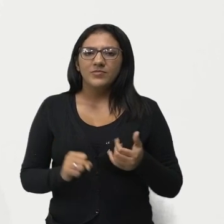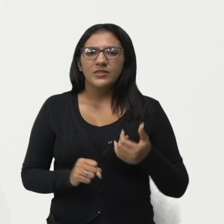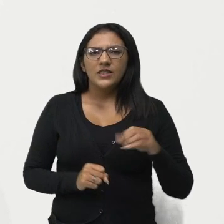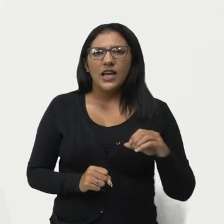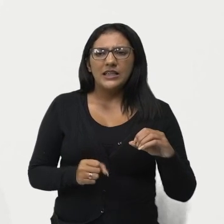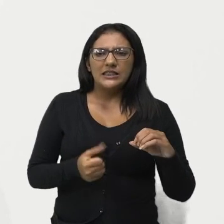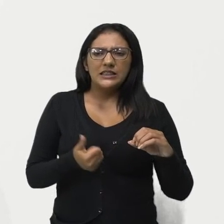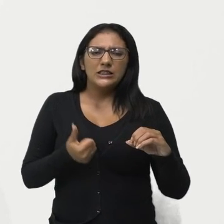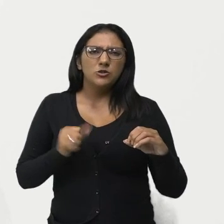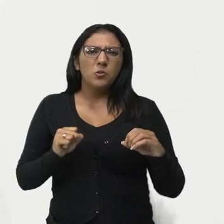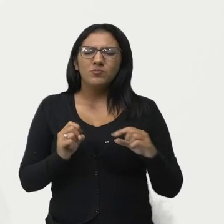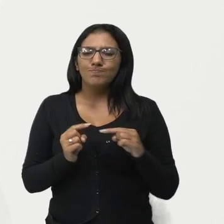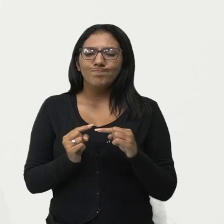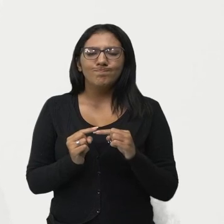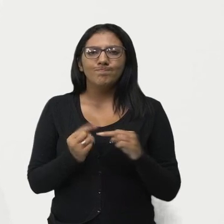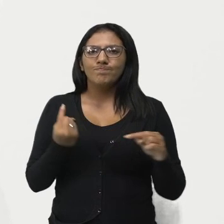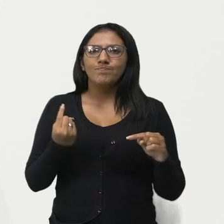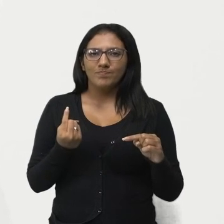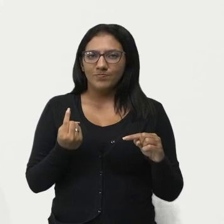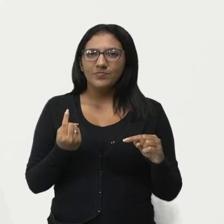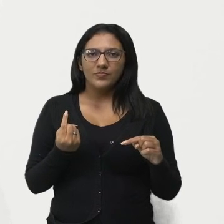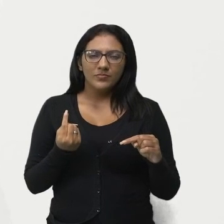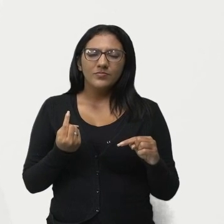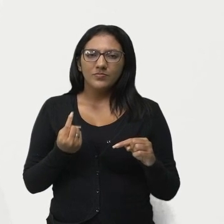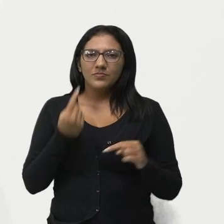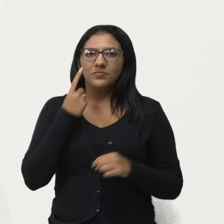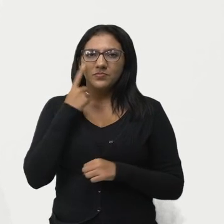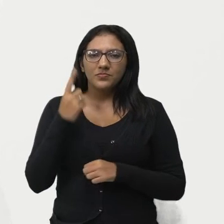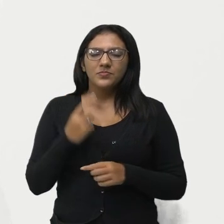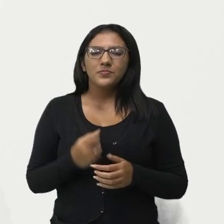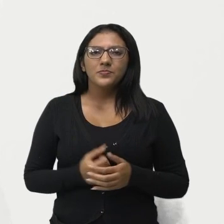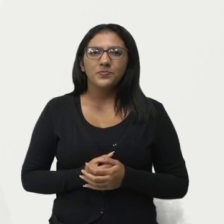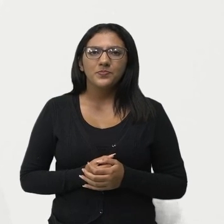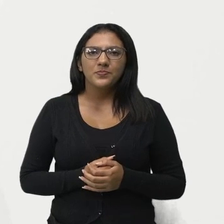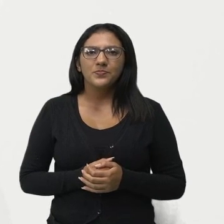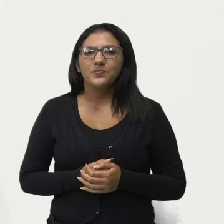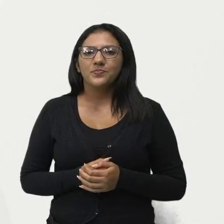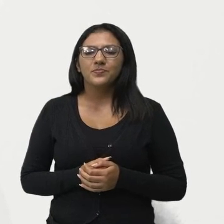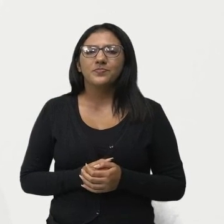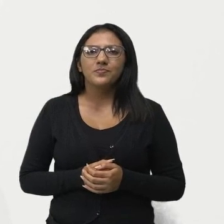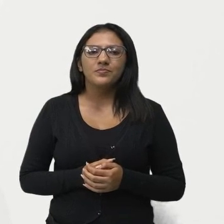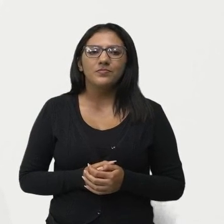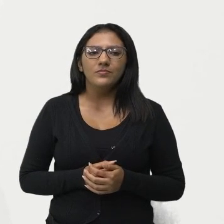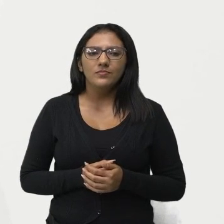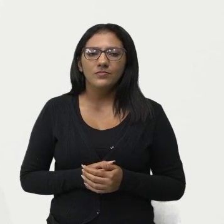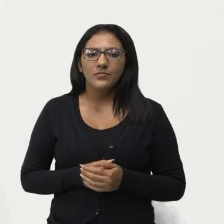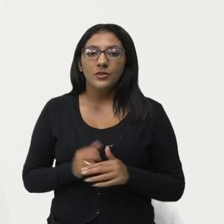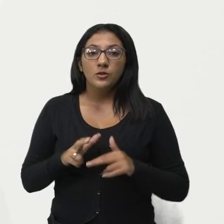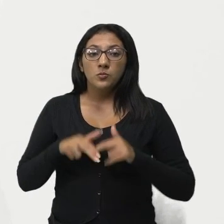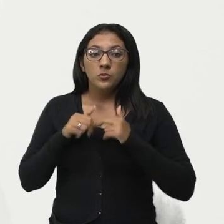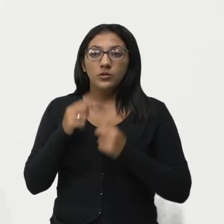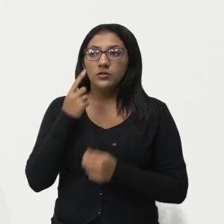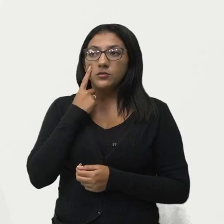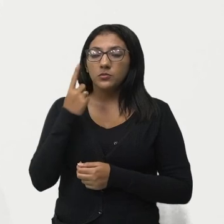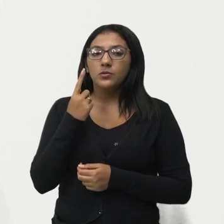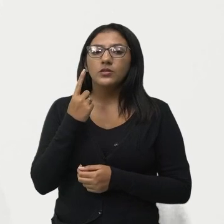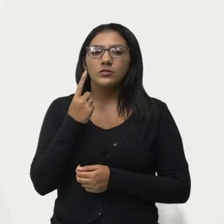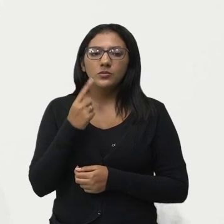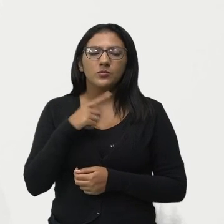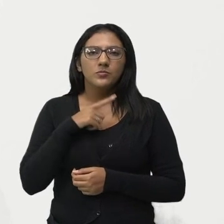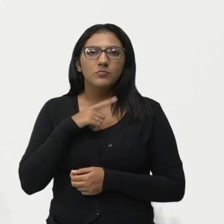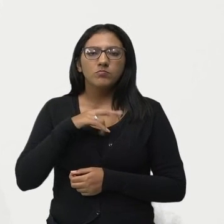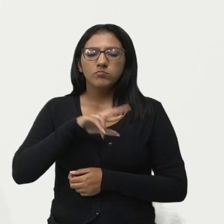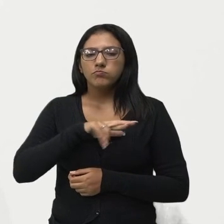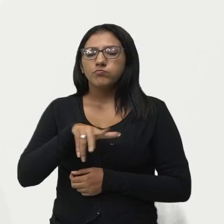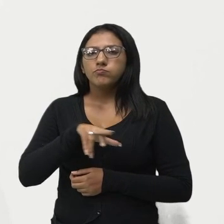do lado direito. 10 não é igual a 18. Então, esses números aí que nós tínhamos,